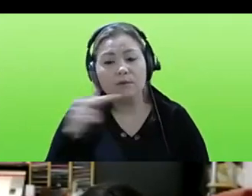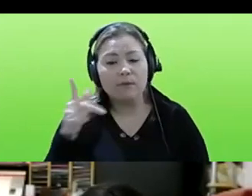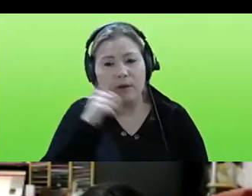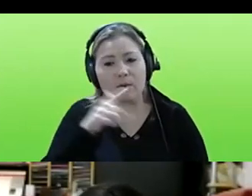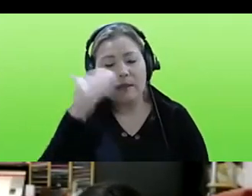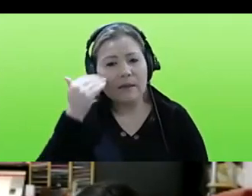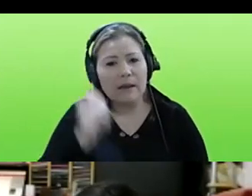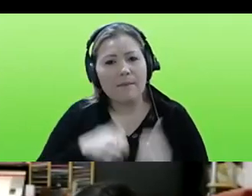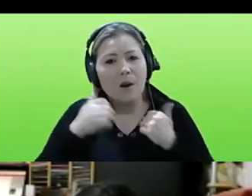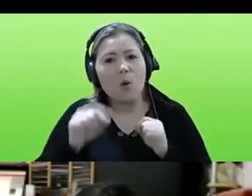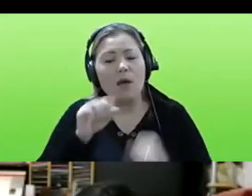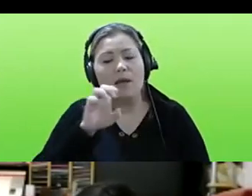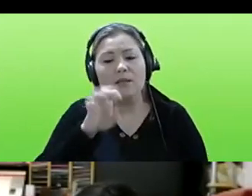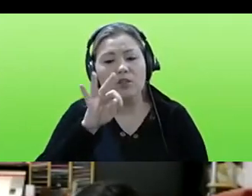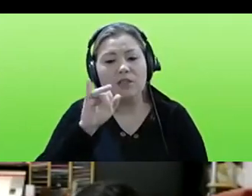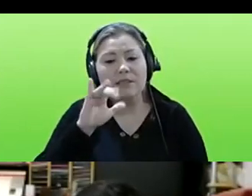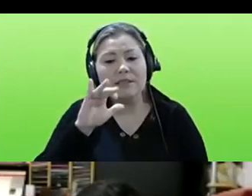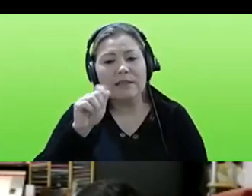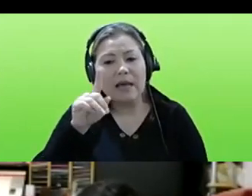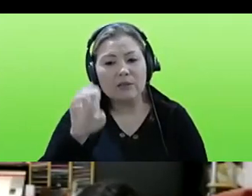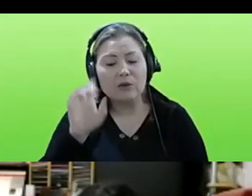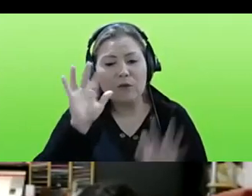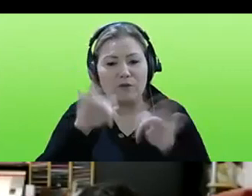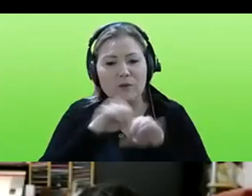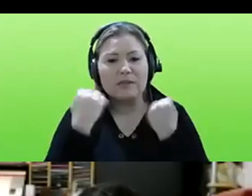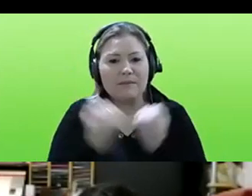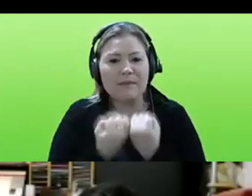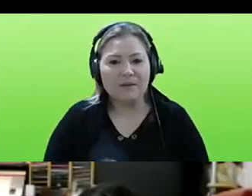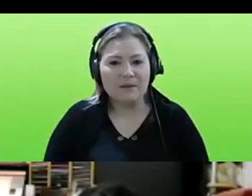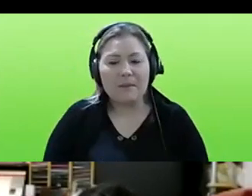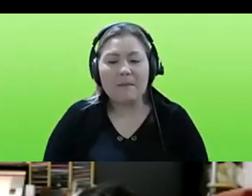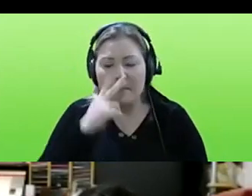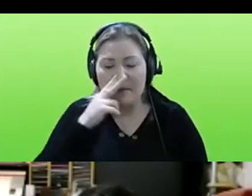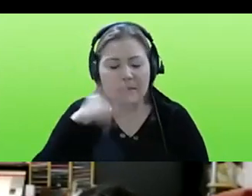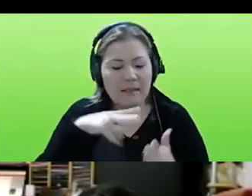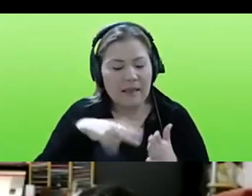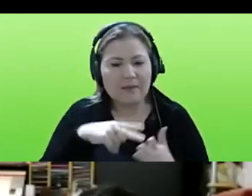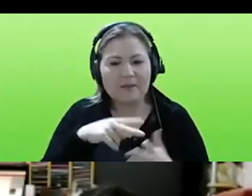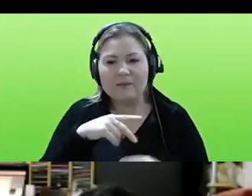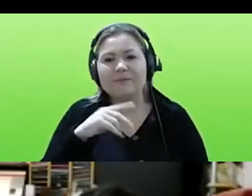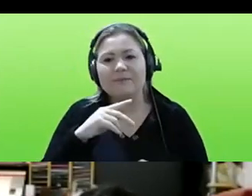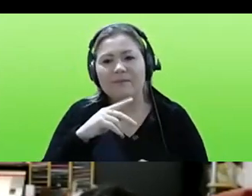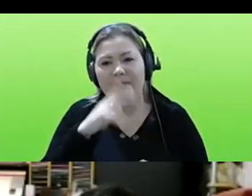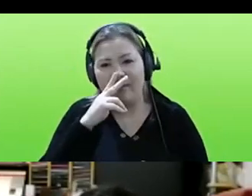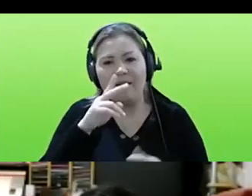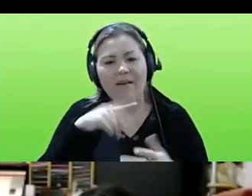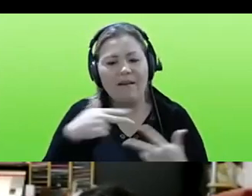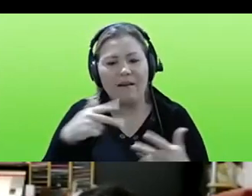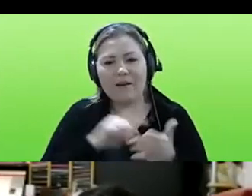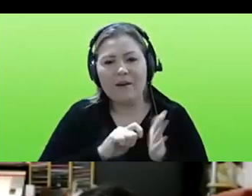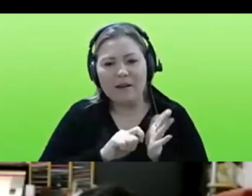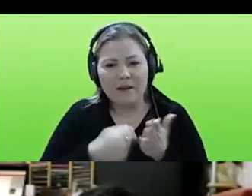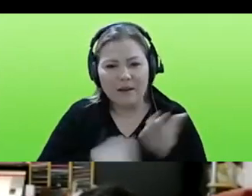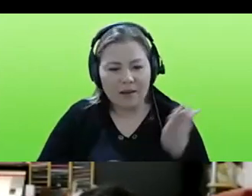que é eticidade no final do seminário, não é? Mesmo lendo Hegel, não é? Você lê a filosofia do direito de